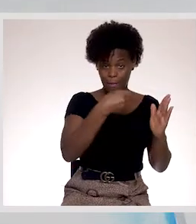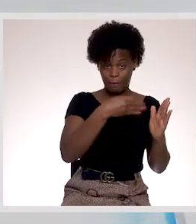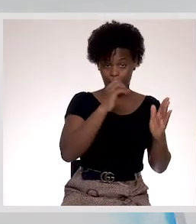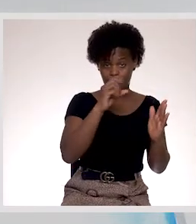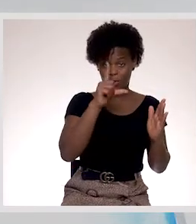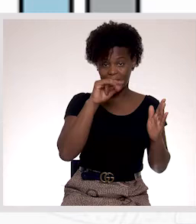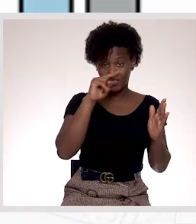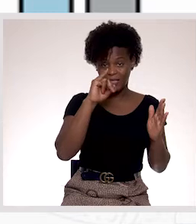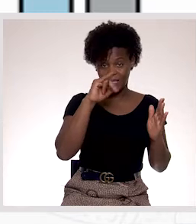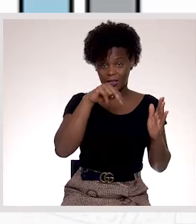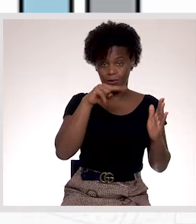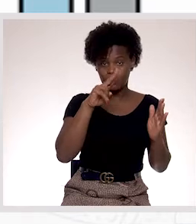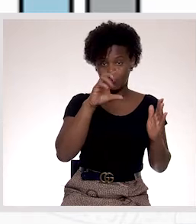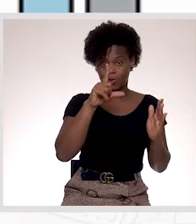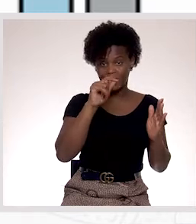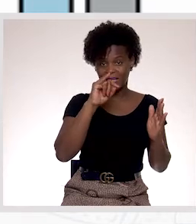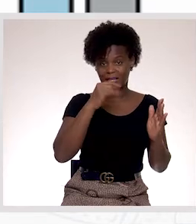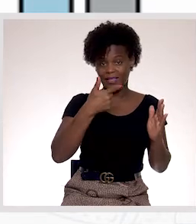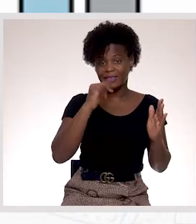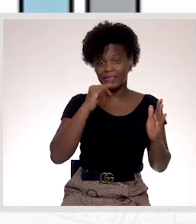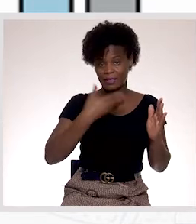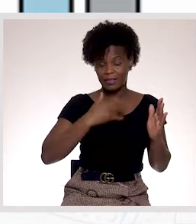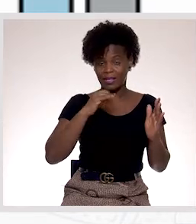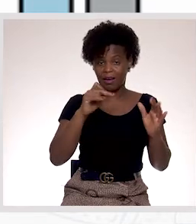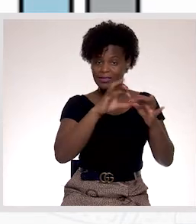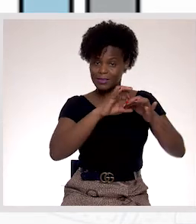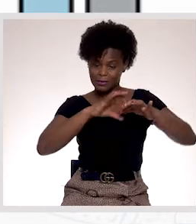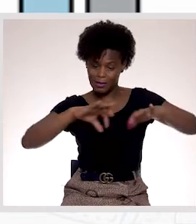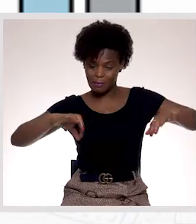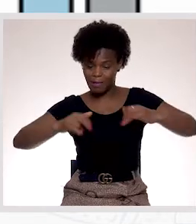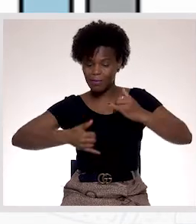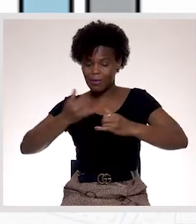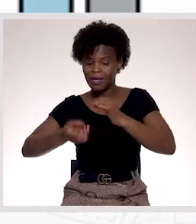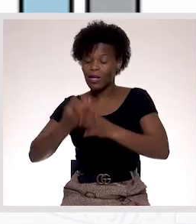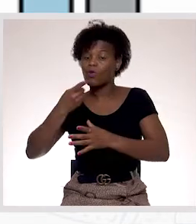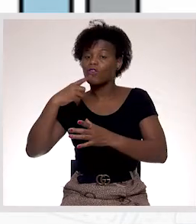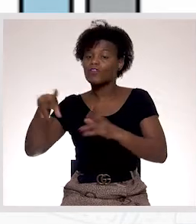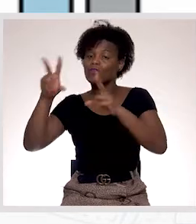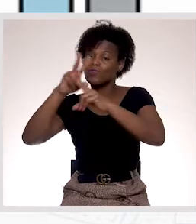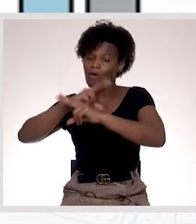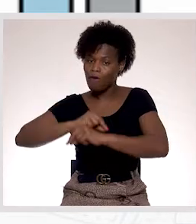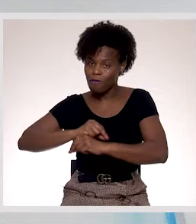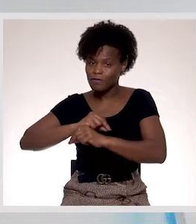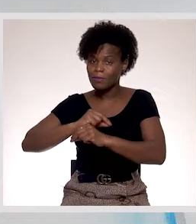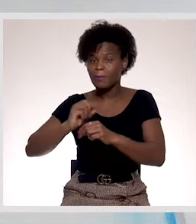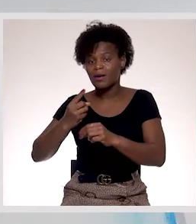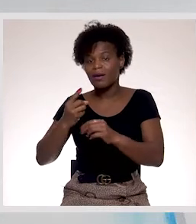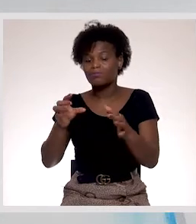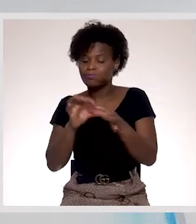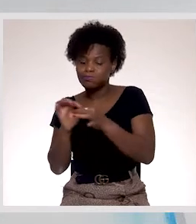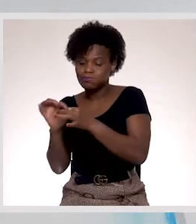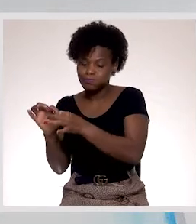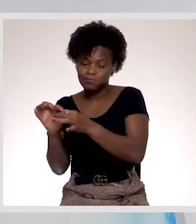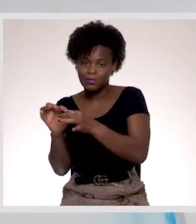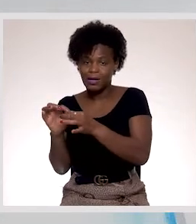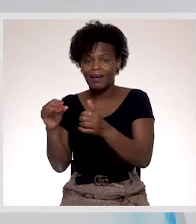polinucleotídicas separadas, e essas cadeias aqui polinucleotídicas separadas, a partir delas vão formar agora uma nova cadeia por complementaridade